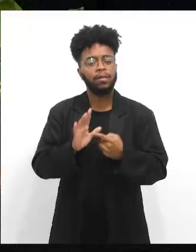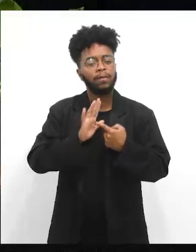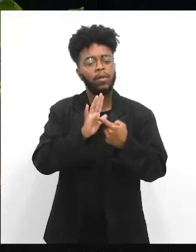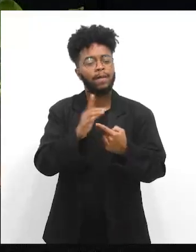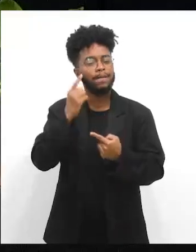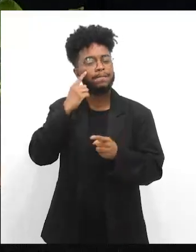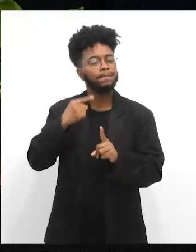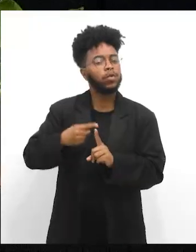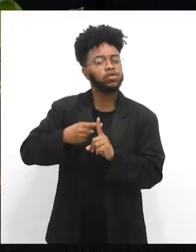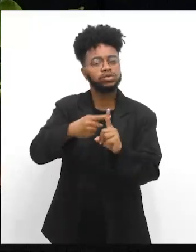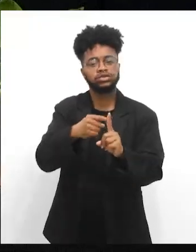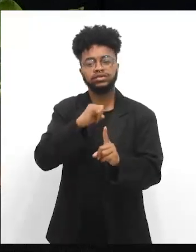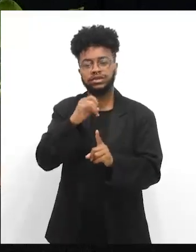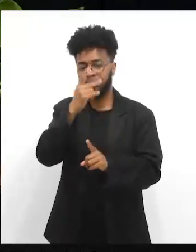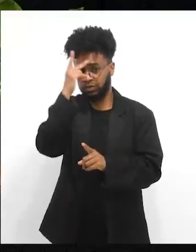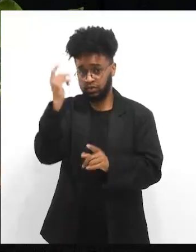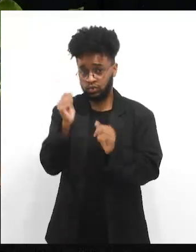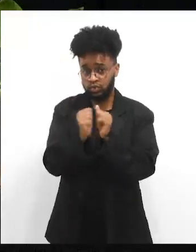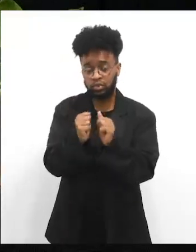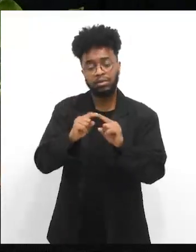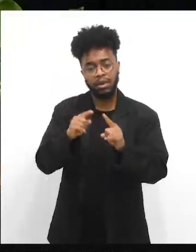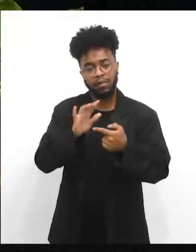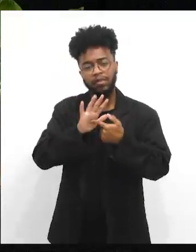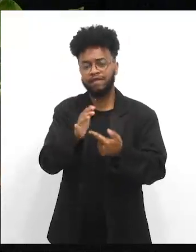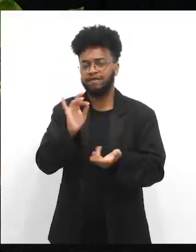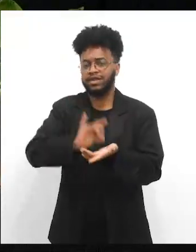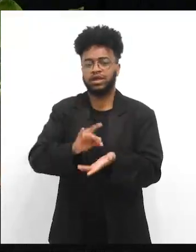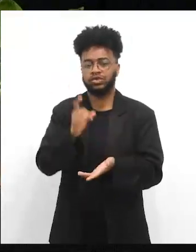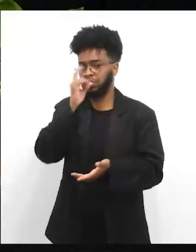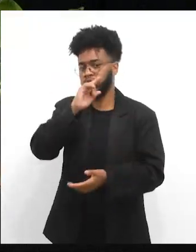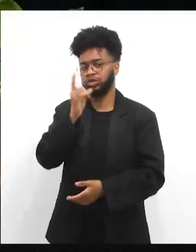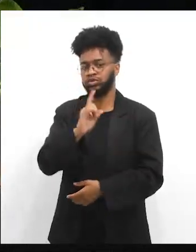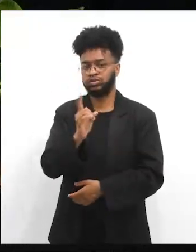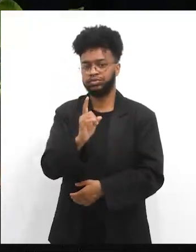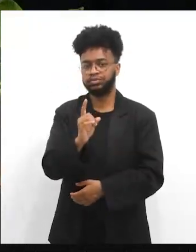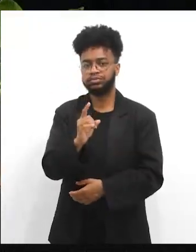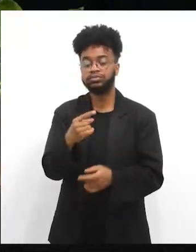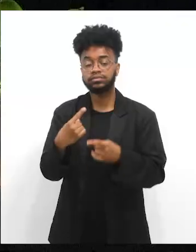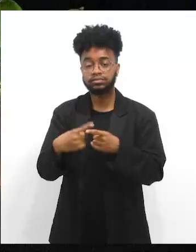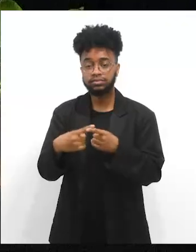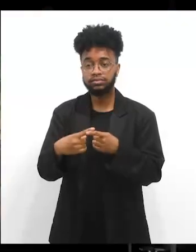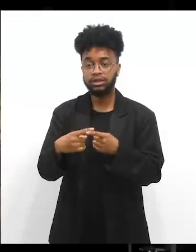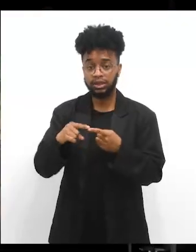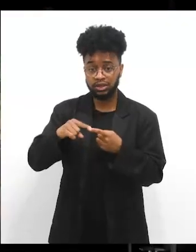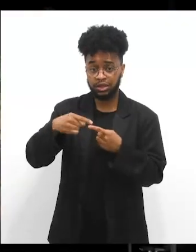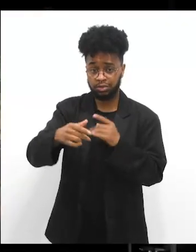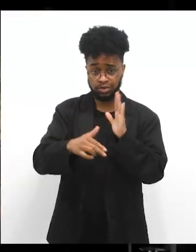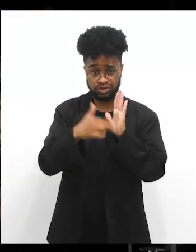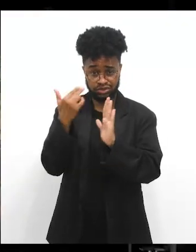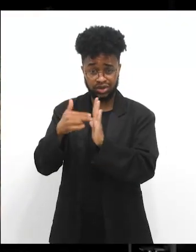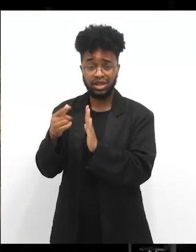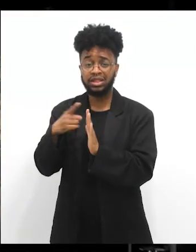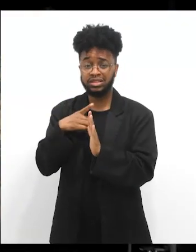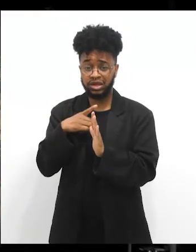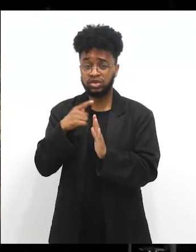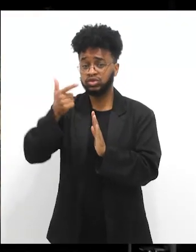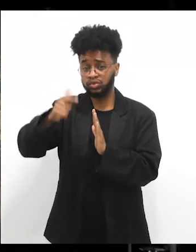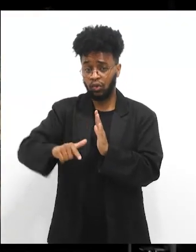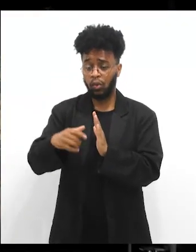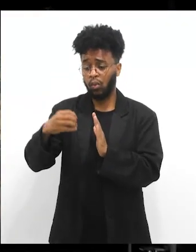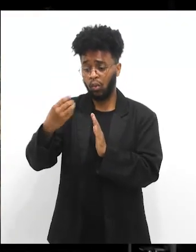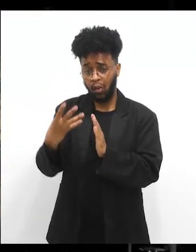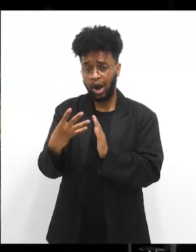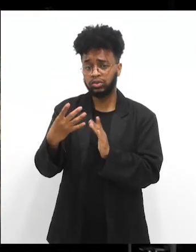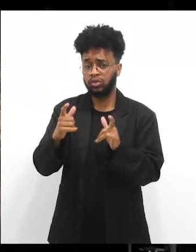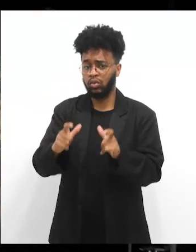levou otimismo para quem estava com ela, junto com a verdade, nunca mentiu. Depois da cirurgia apareceram